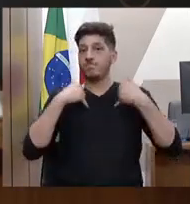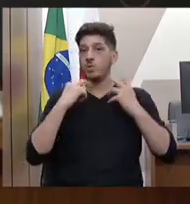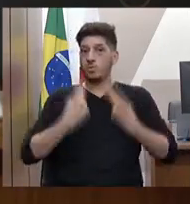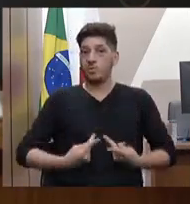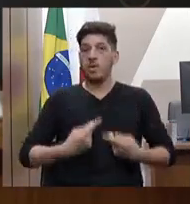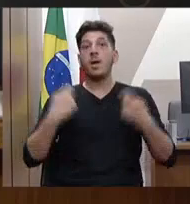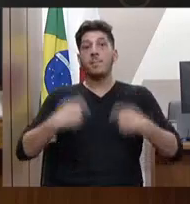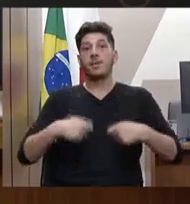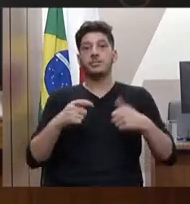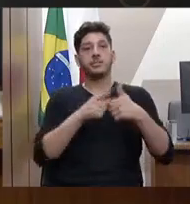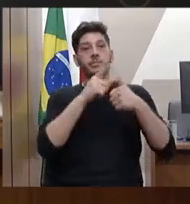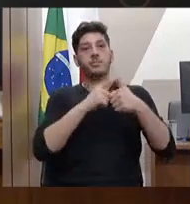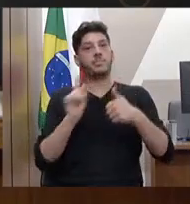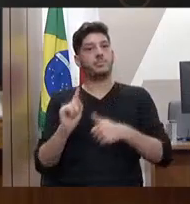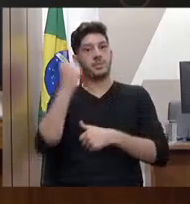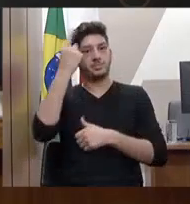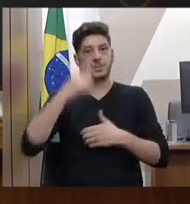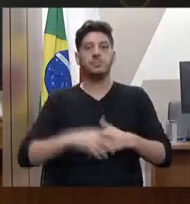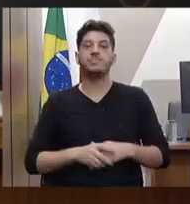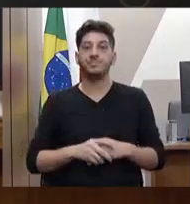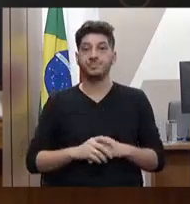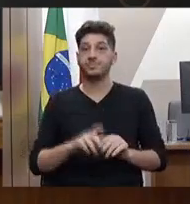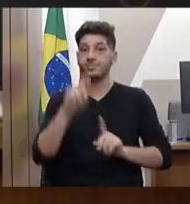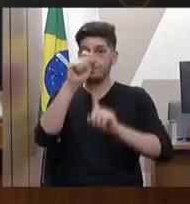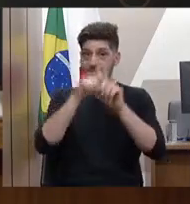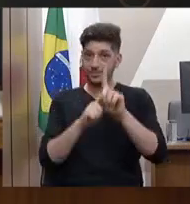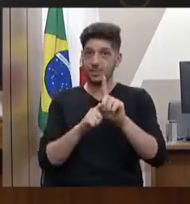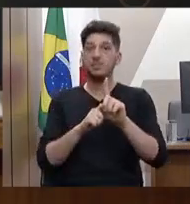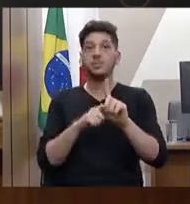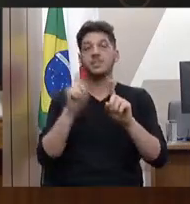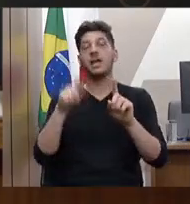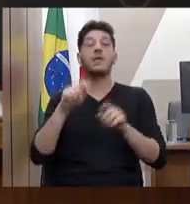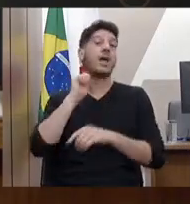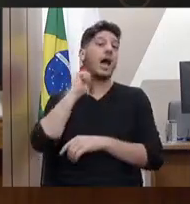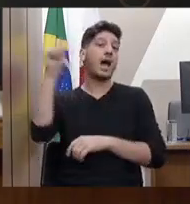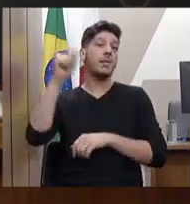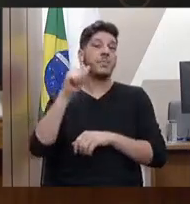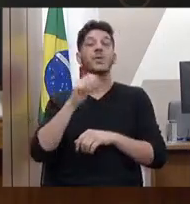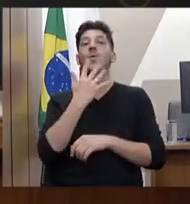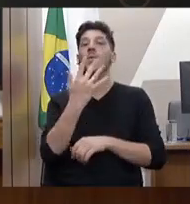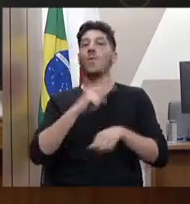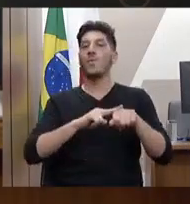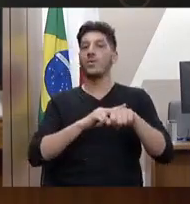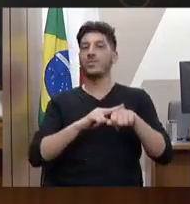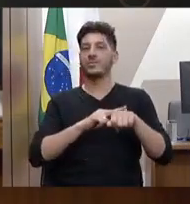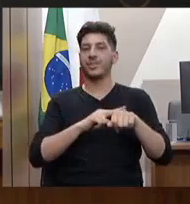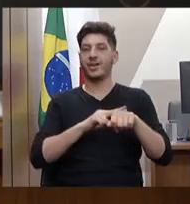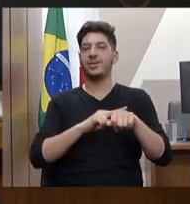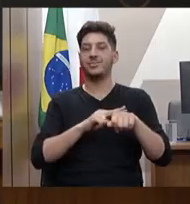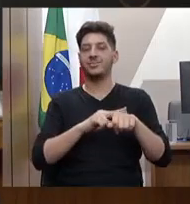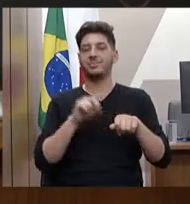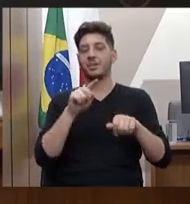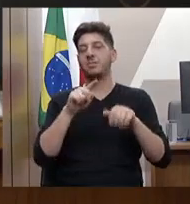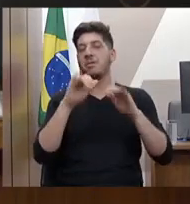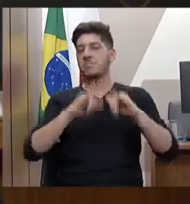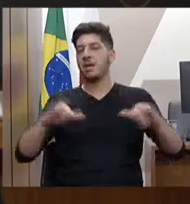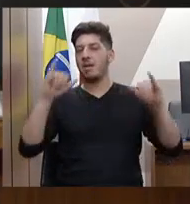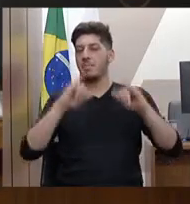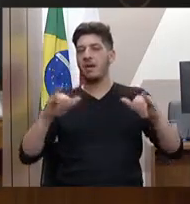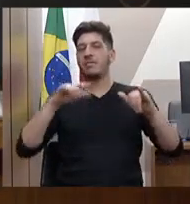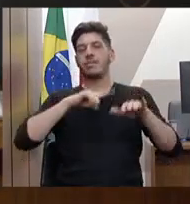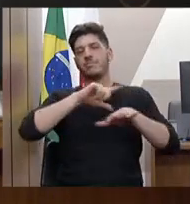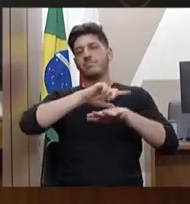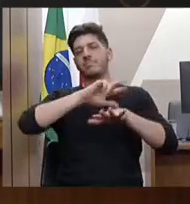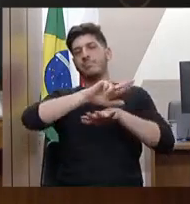de em primeiro lugar esse mês que é o denominado abriu verde que são várias as ações